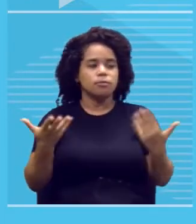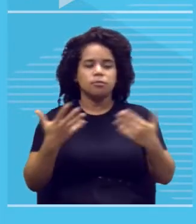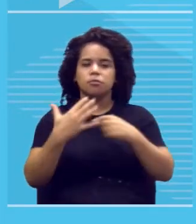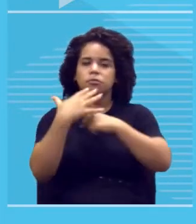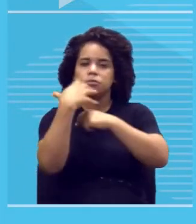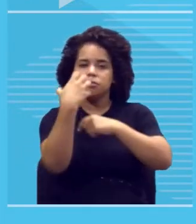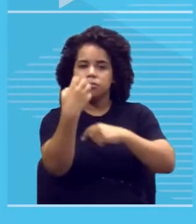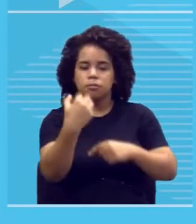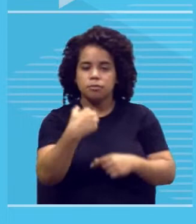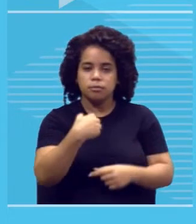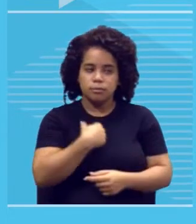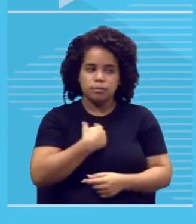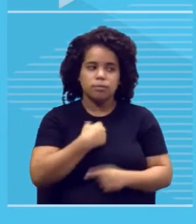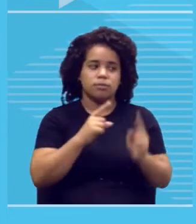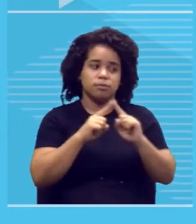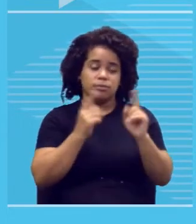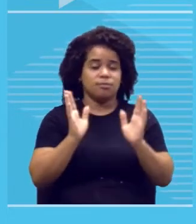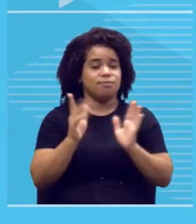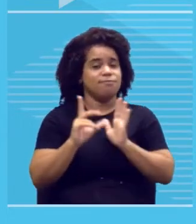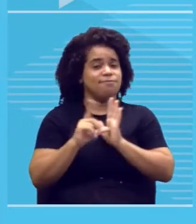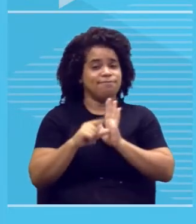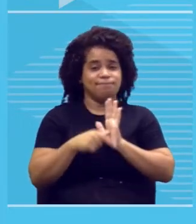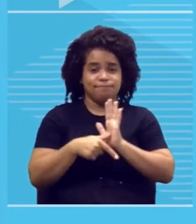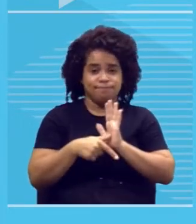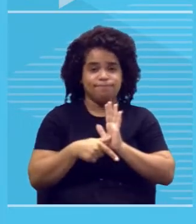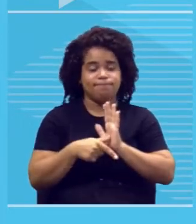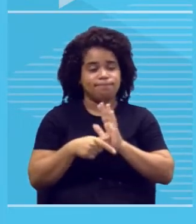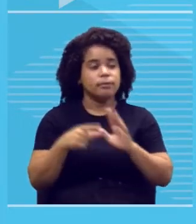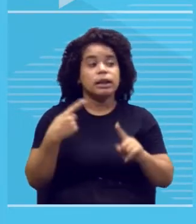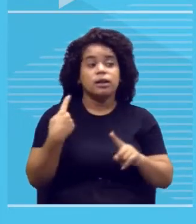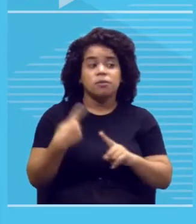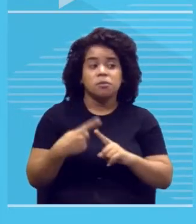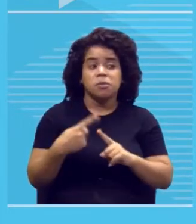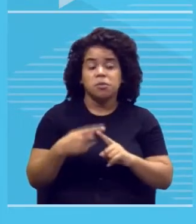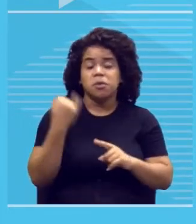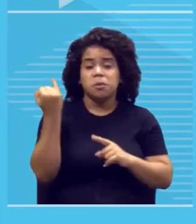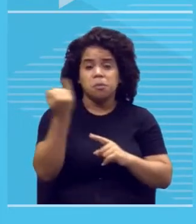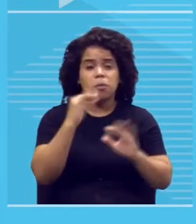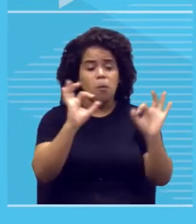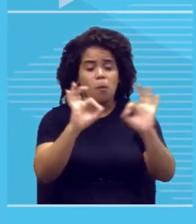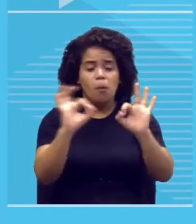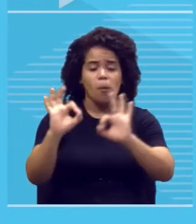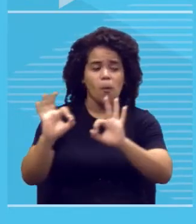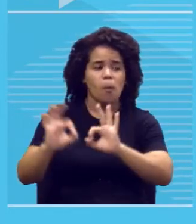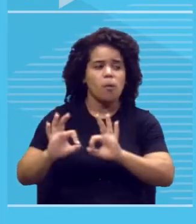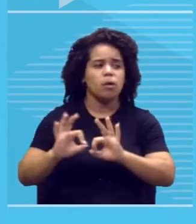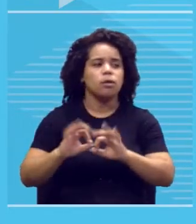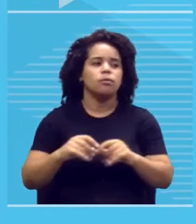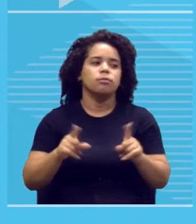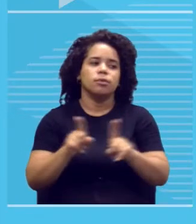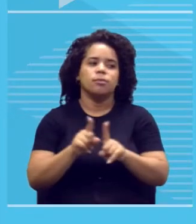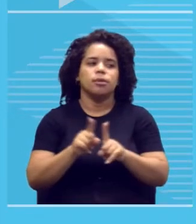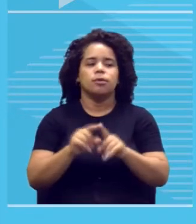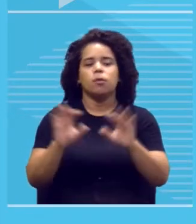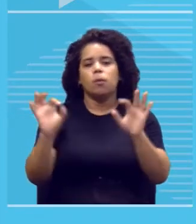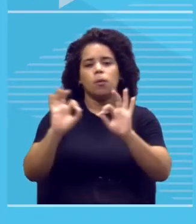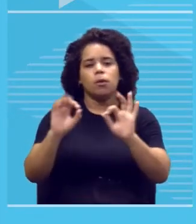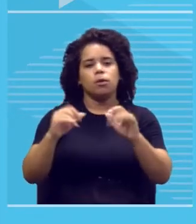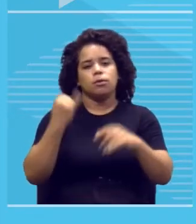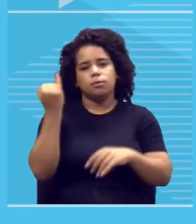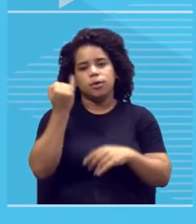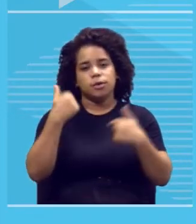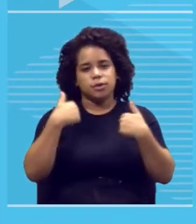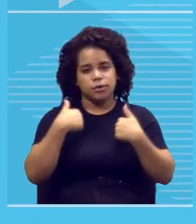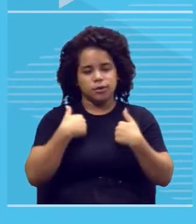levando mas já é tarde como eu não me importei com ninguém ninguém se importa comigo